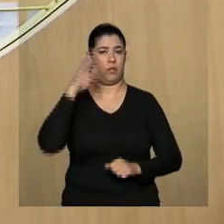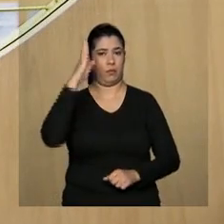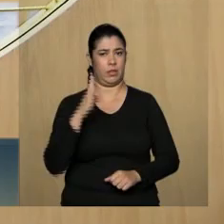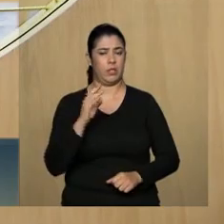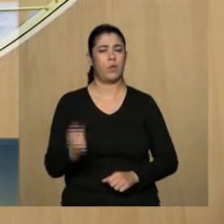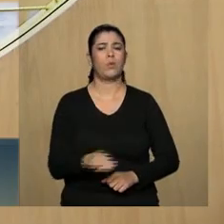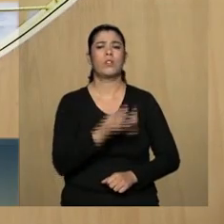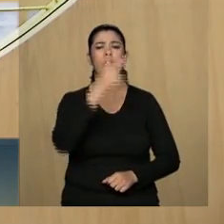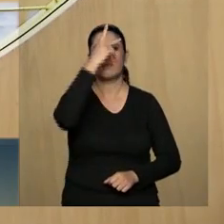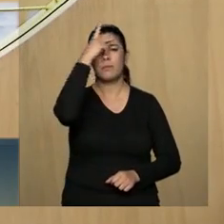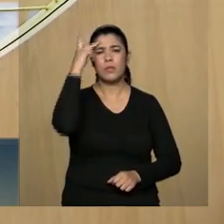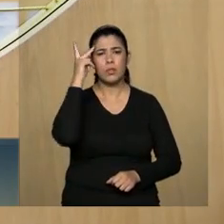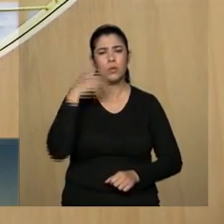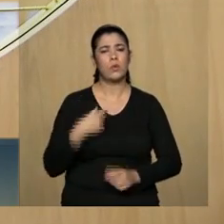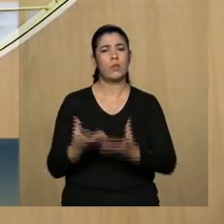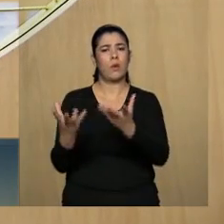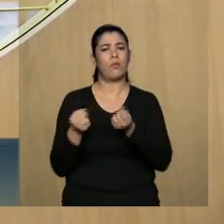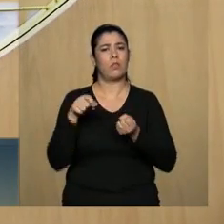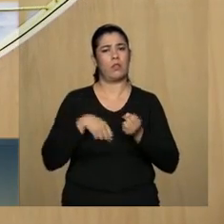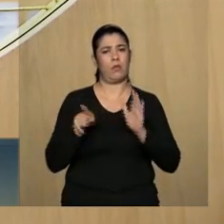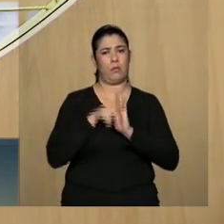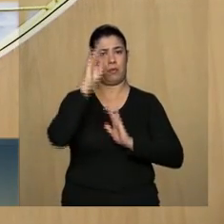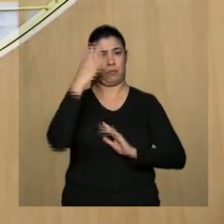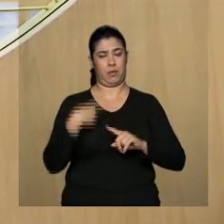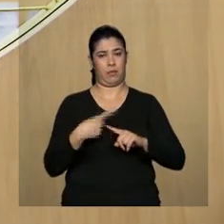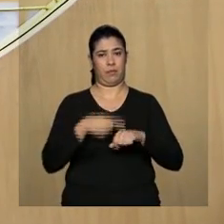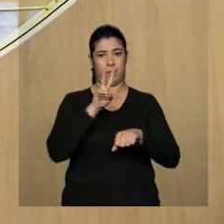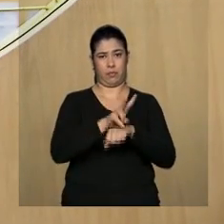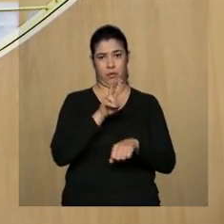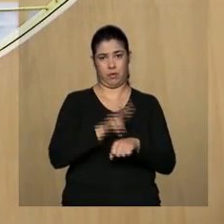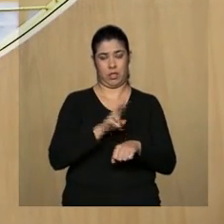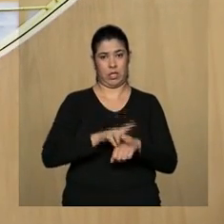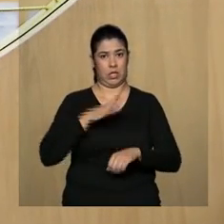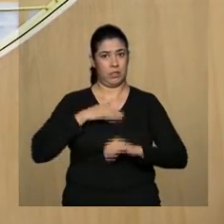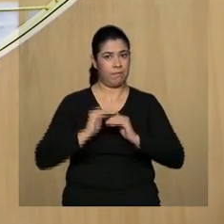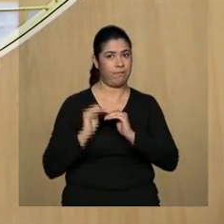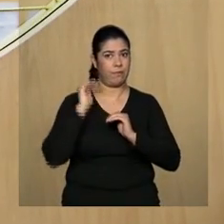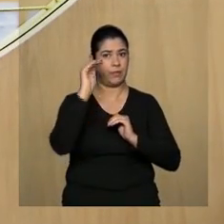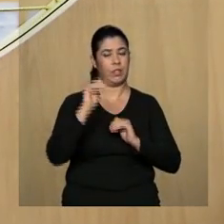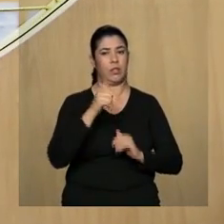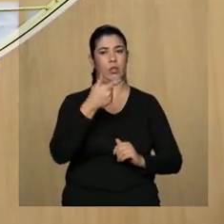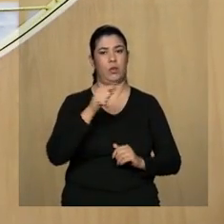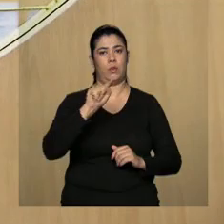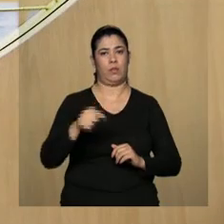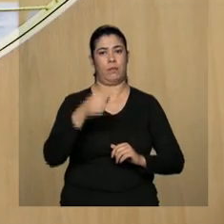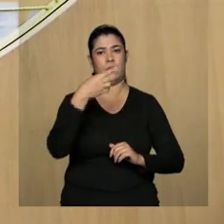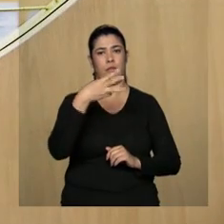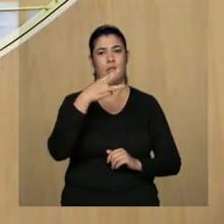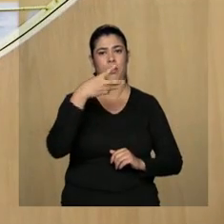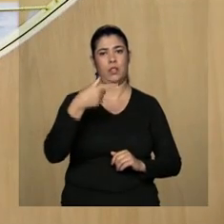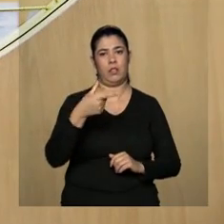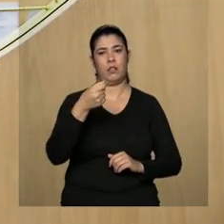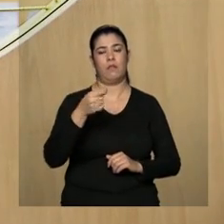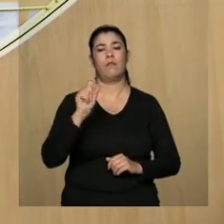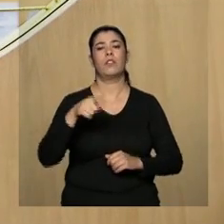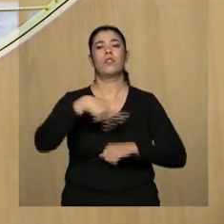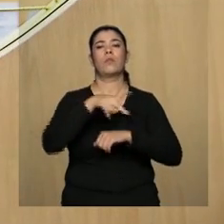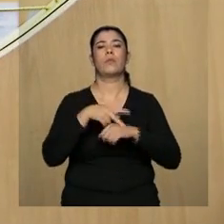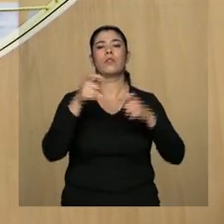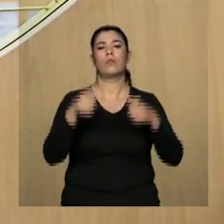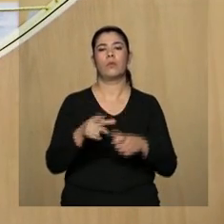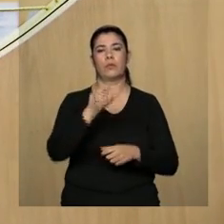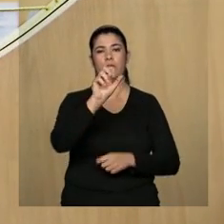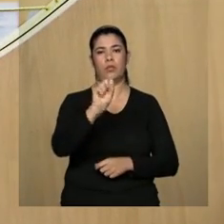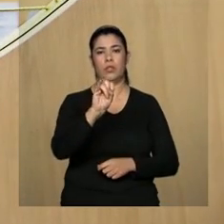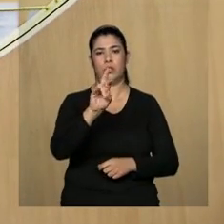de refugiados acolhidos no Brasil em 2014 bateu recorde, 2.320, a maioria sírios e